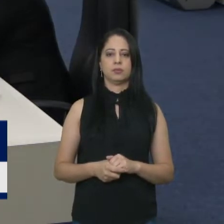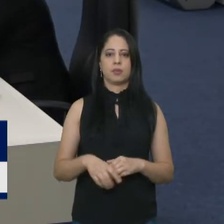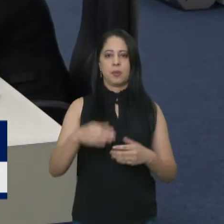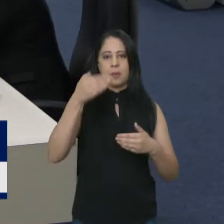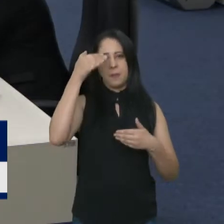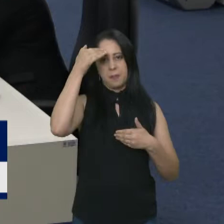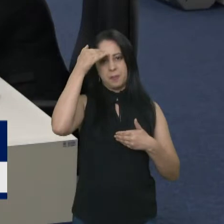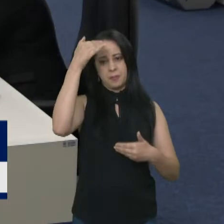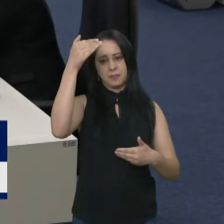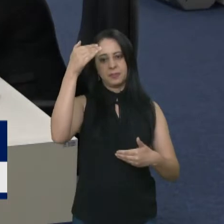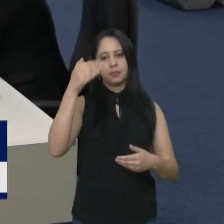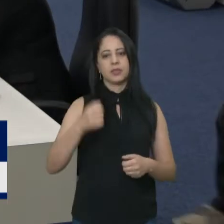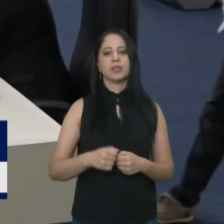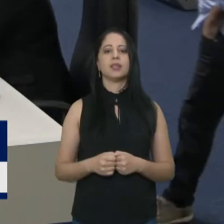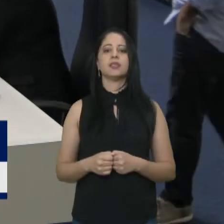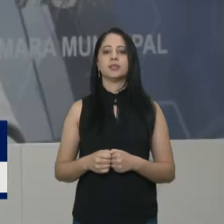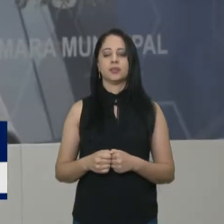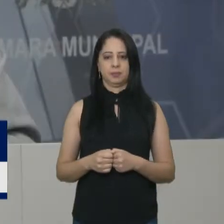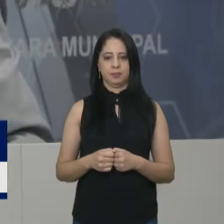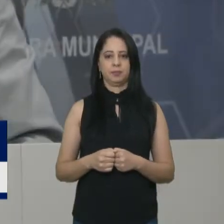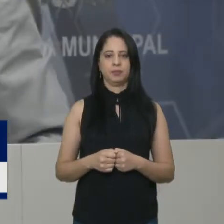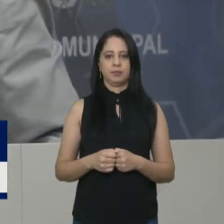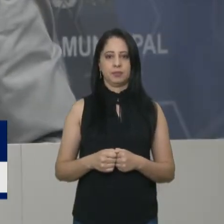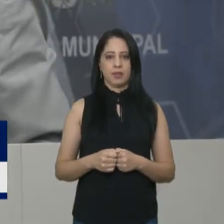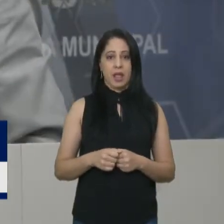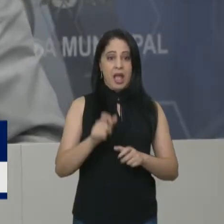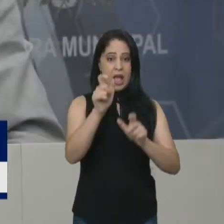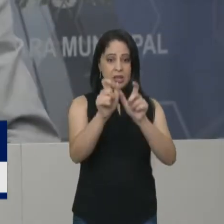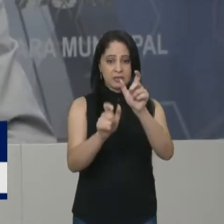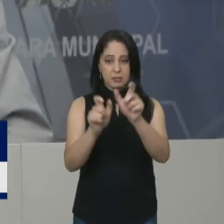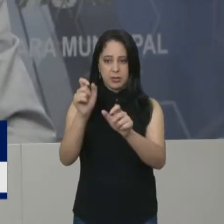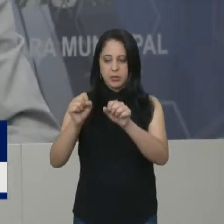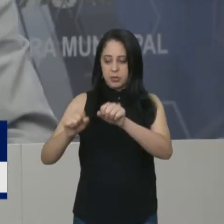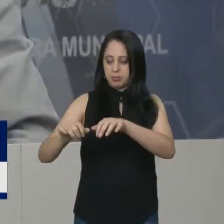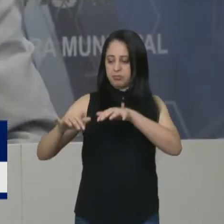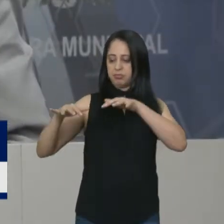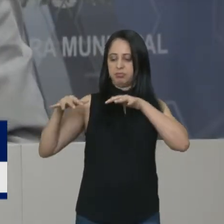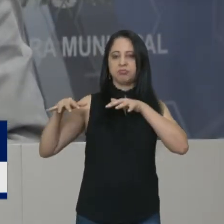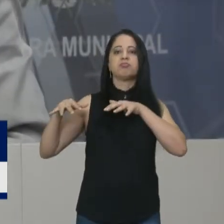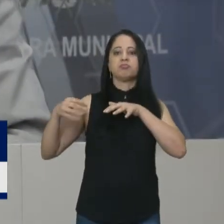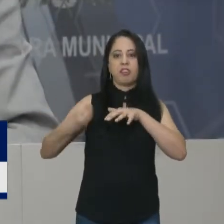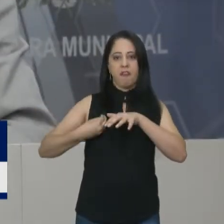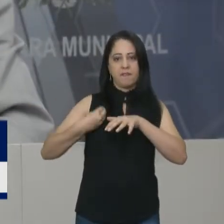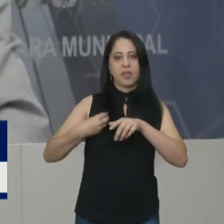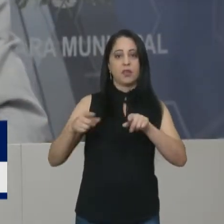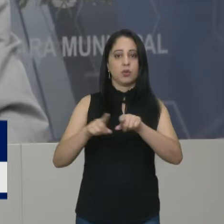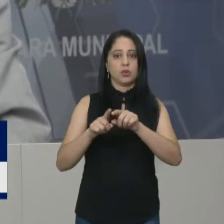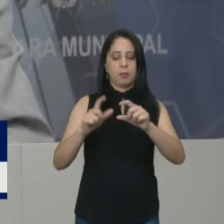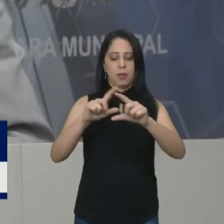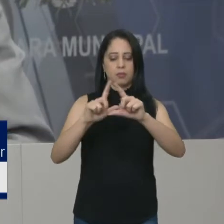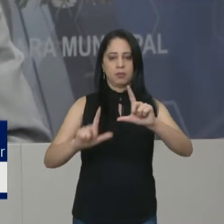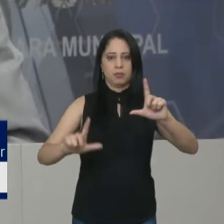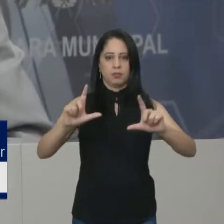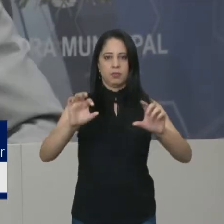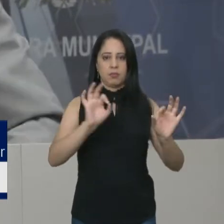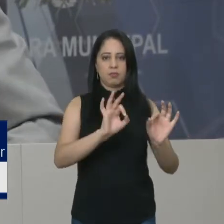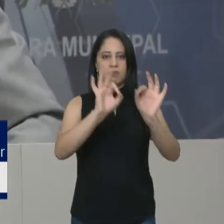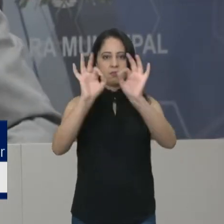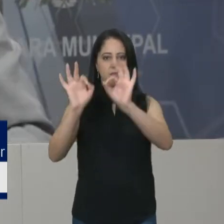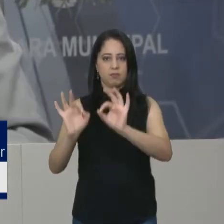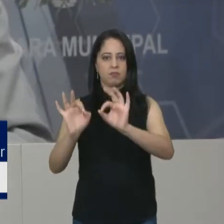Obrigado, senhor presidente. Cumprimentando a todos aqueles que nos assistem aqui pela TV Câmara, os vereadores e os